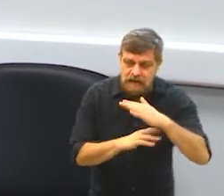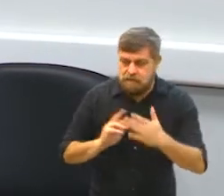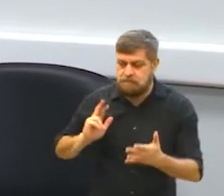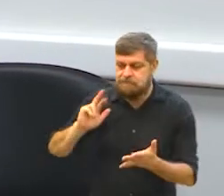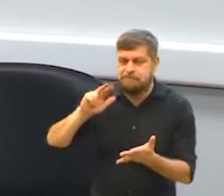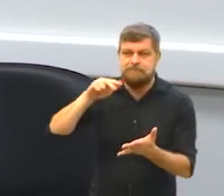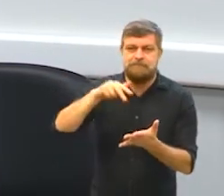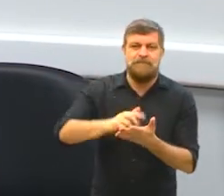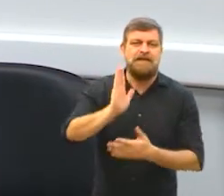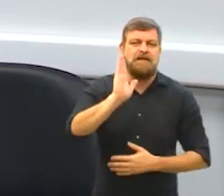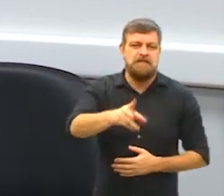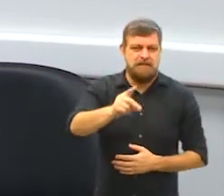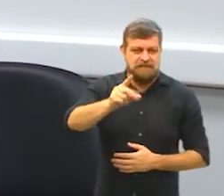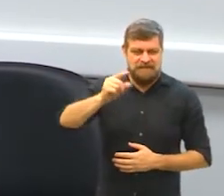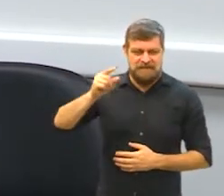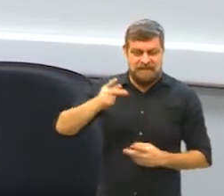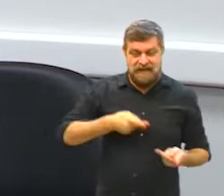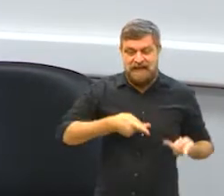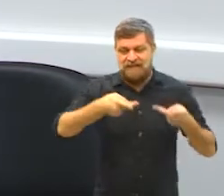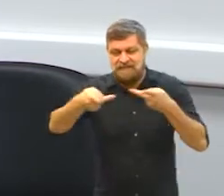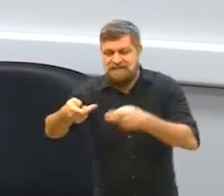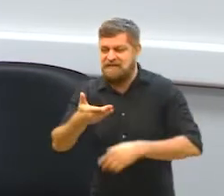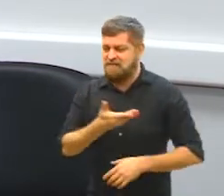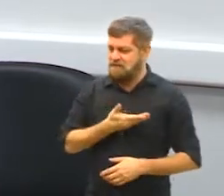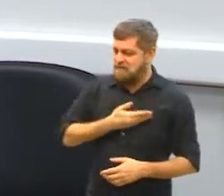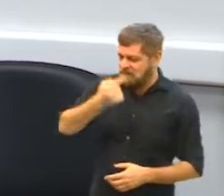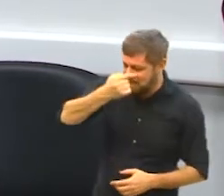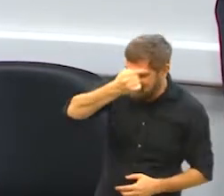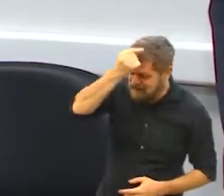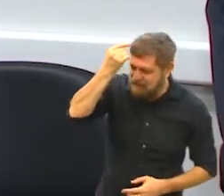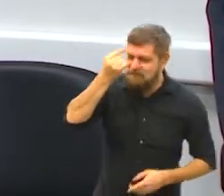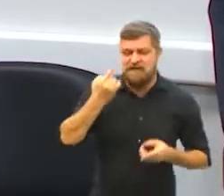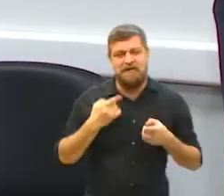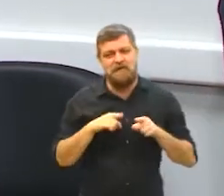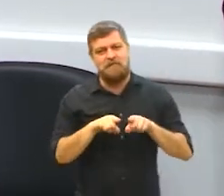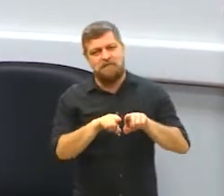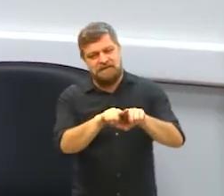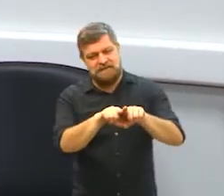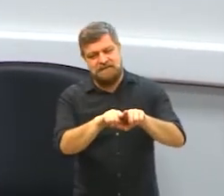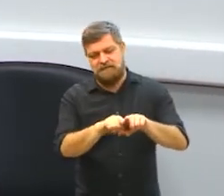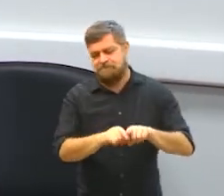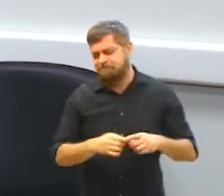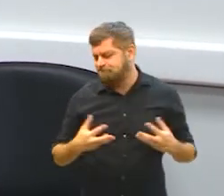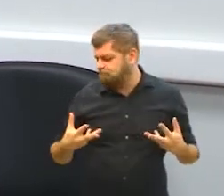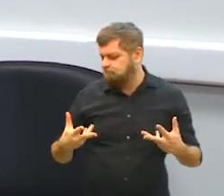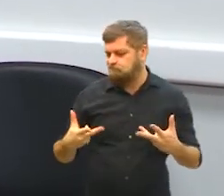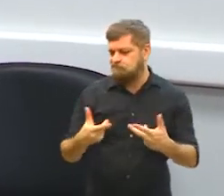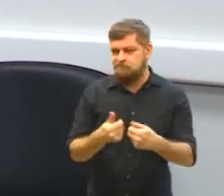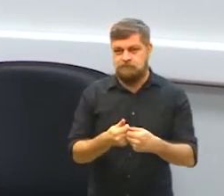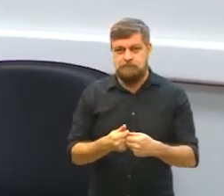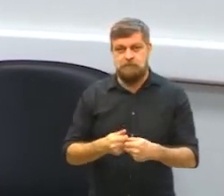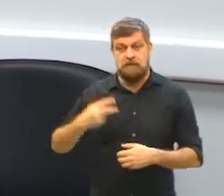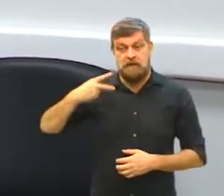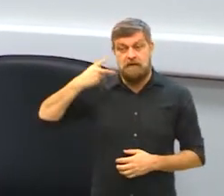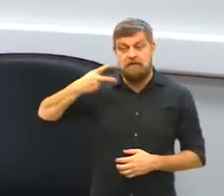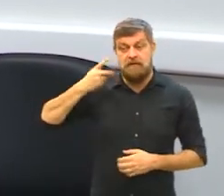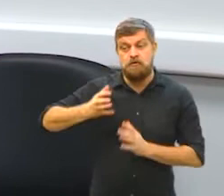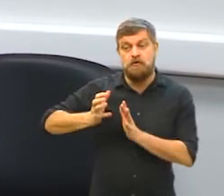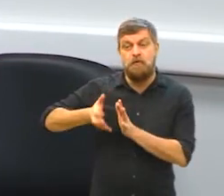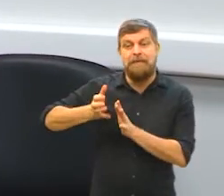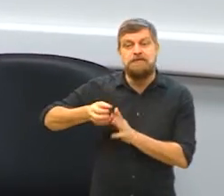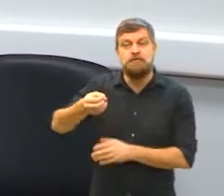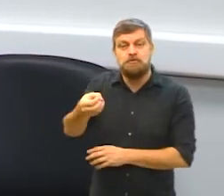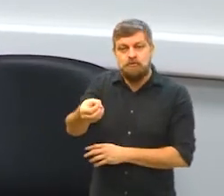vontade muito grande vim conhecer aqui a câmera já bastante tempo né e fazer uma visita que eu falo Gaspar não tem um grande parceiro nosso você lente vereador